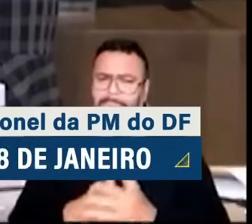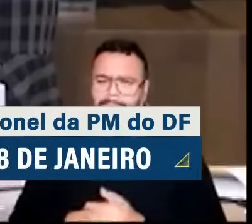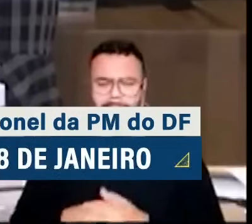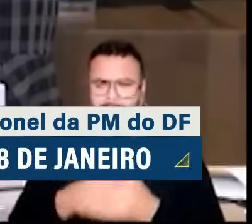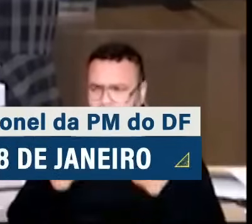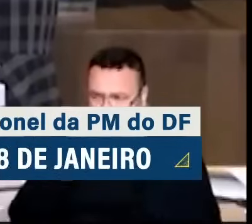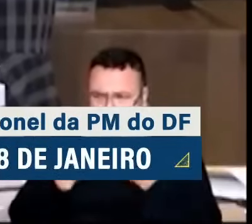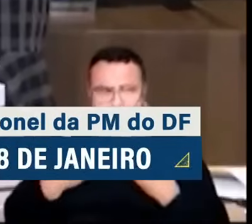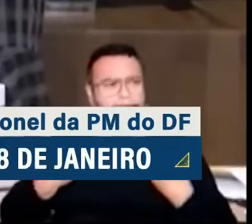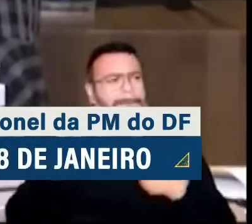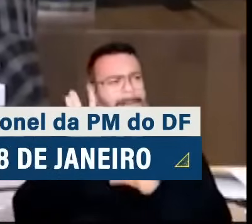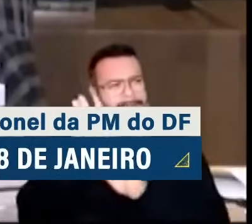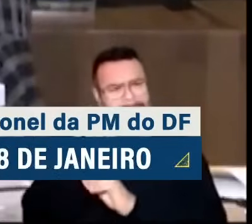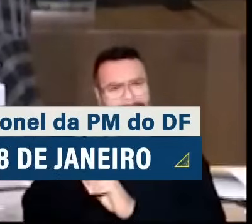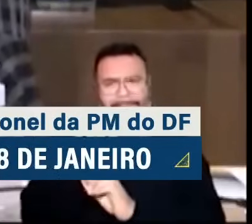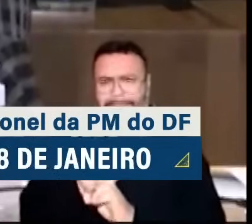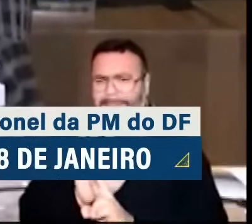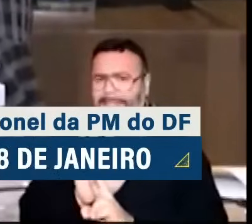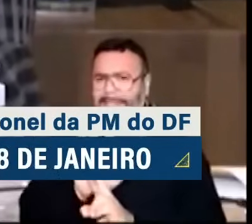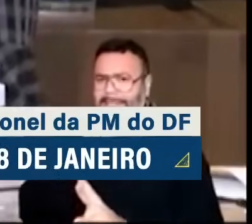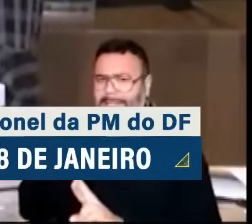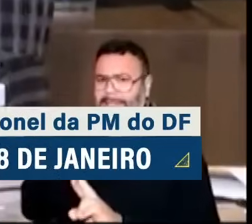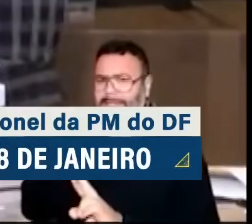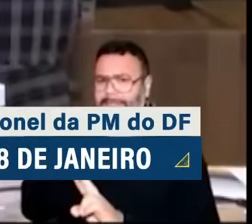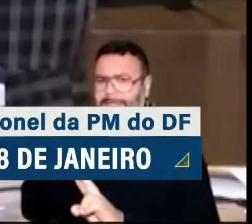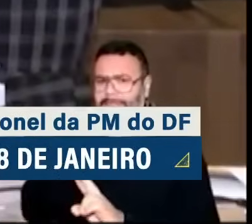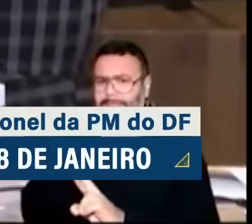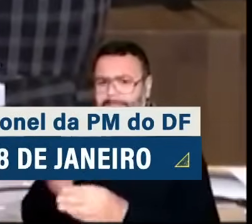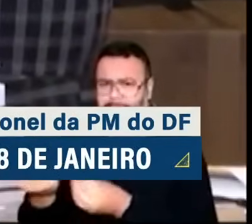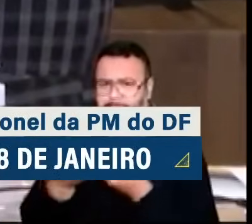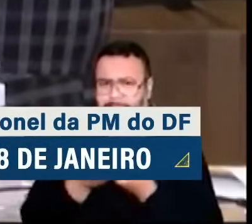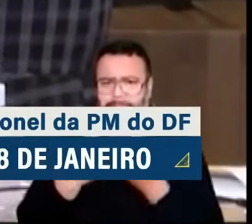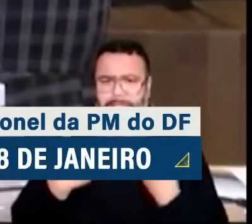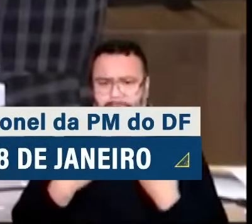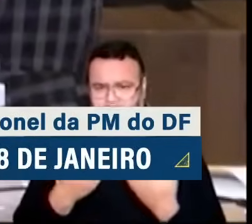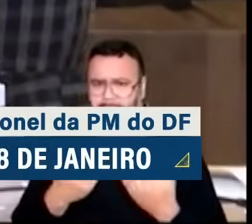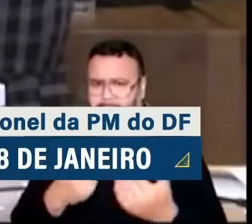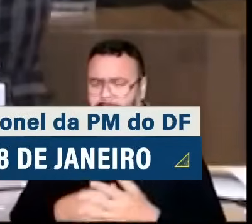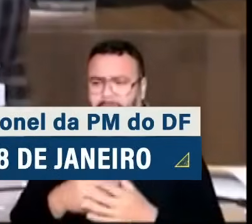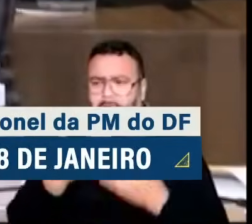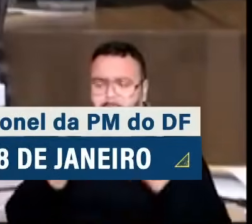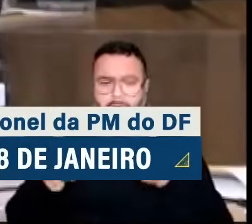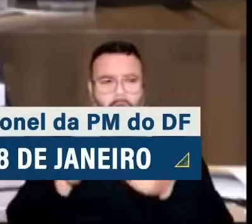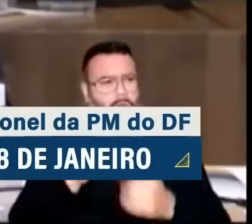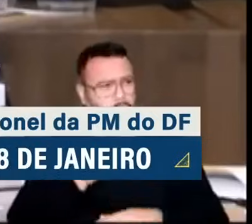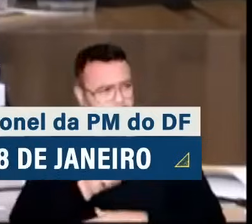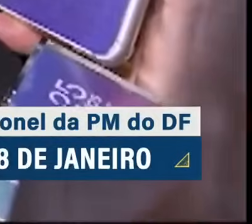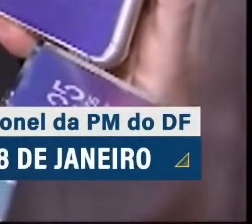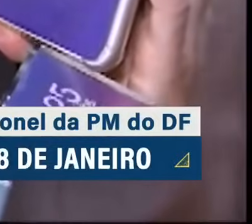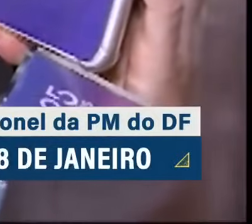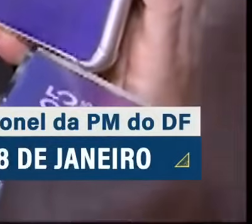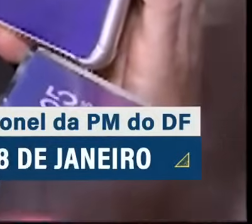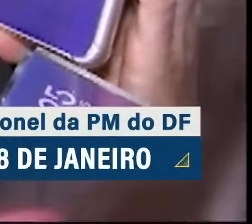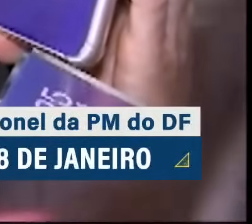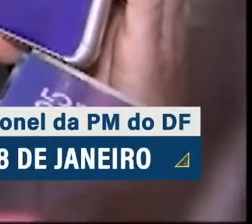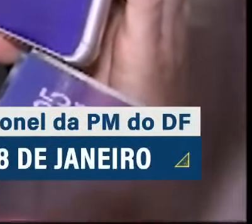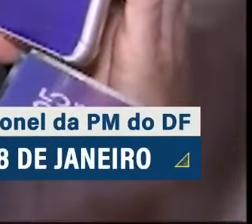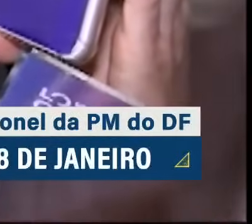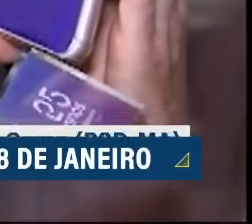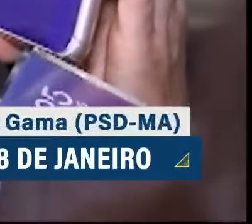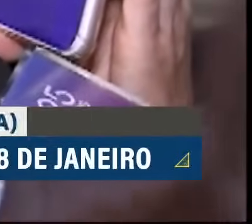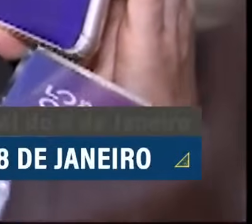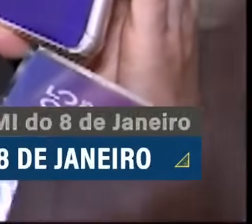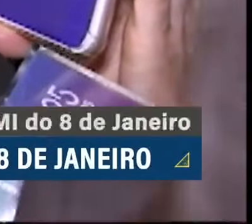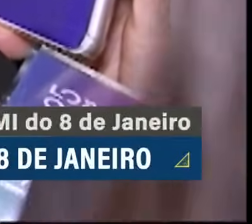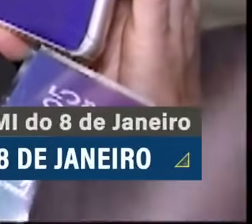de junho e a oposição vinha cobrando a marcação do depoimento porque aconteceu na semana passada eu acho que a vida dos dias